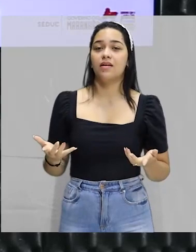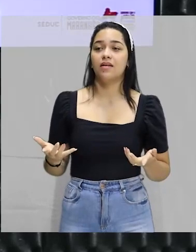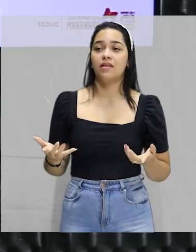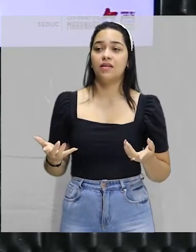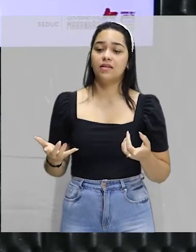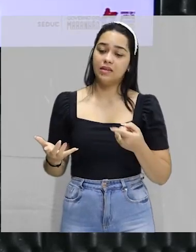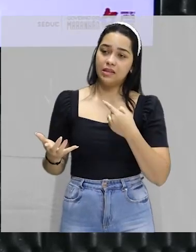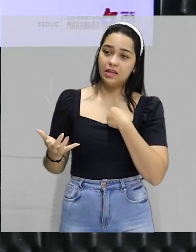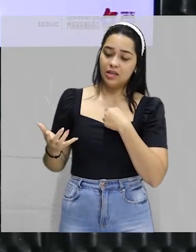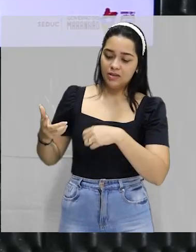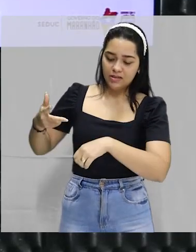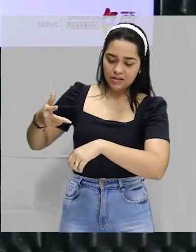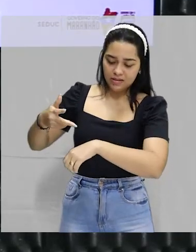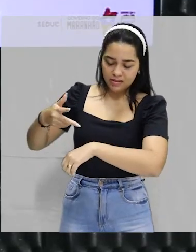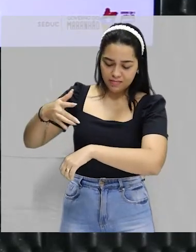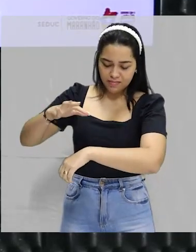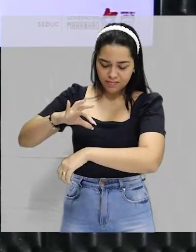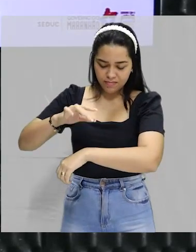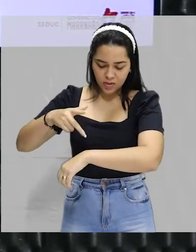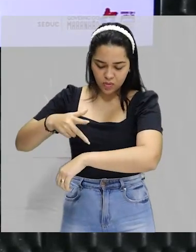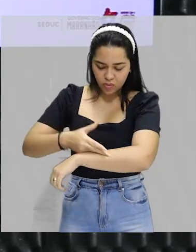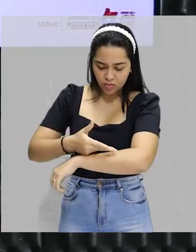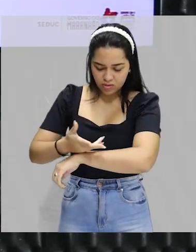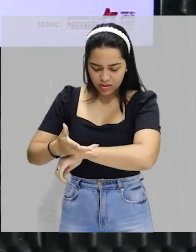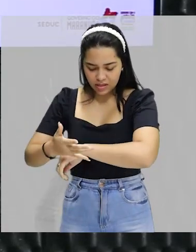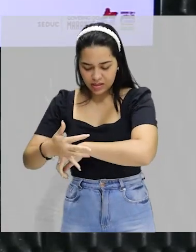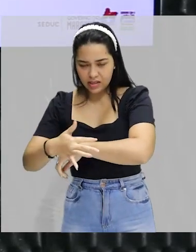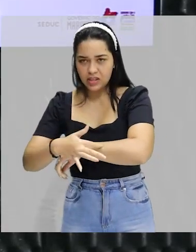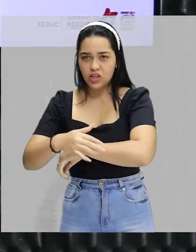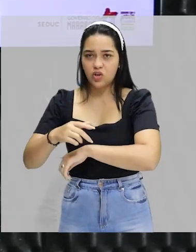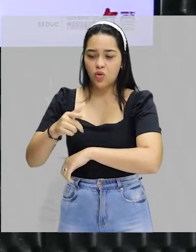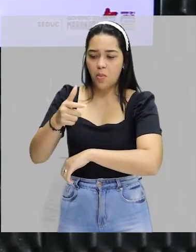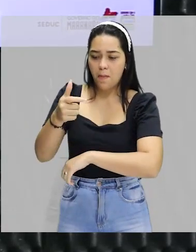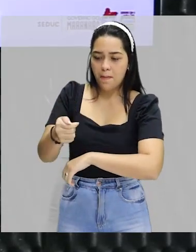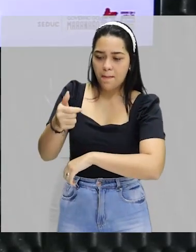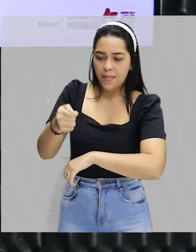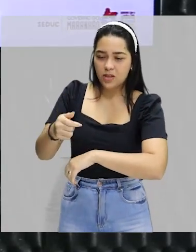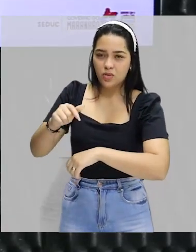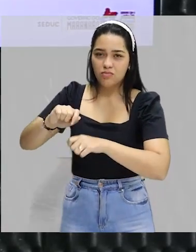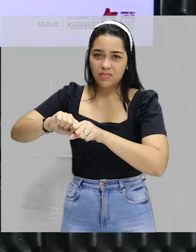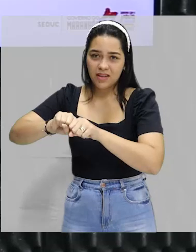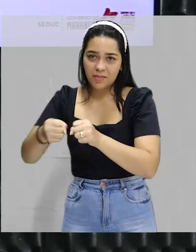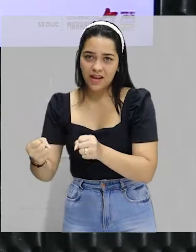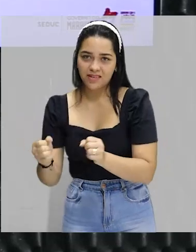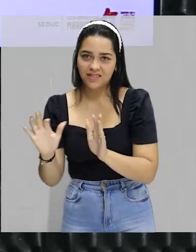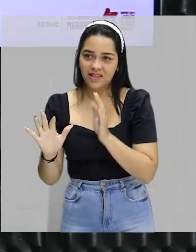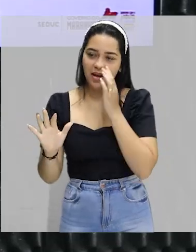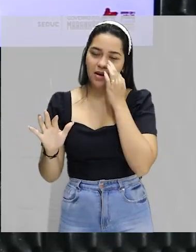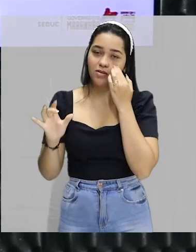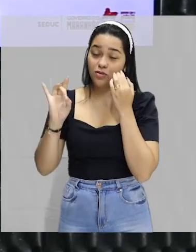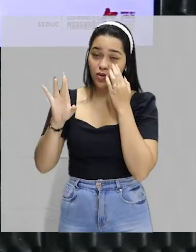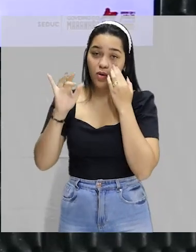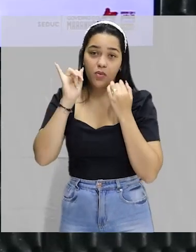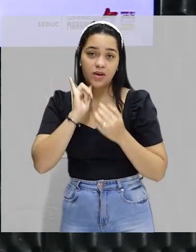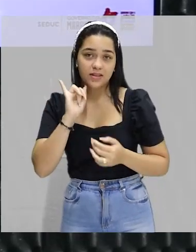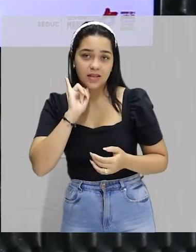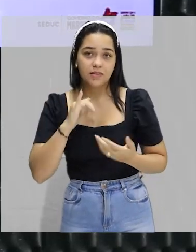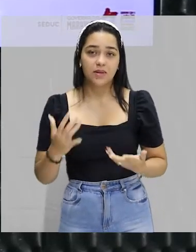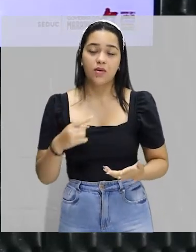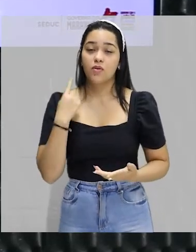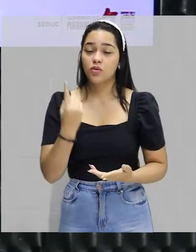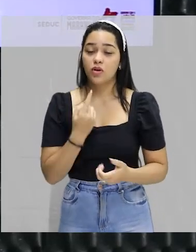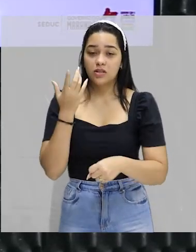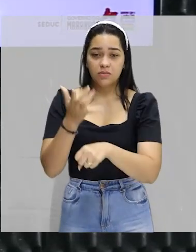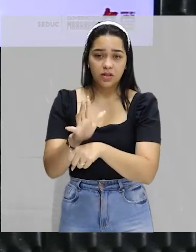me cortei há pouco com o passador que estava quebrado. Brincadeira, ele não está quebrado, mas é só um exemplo. Então, quando